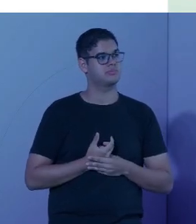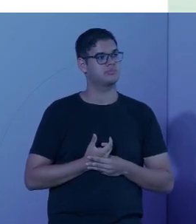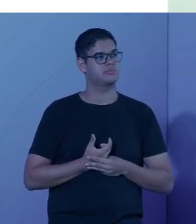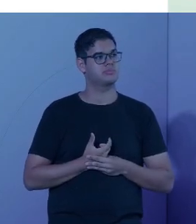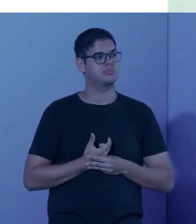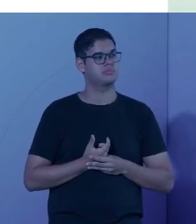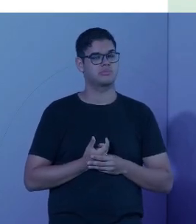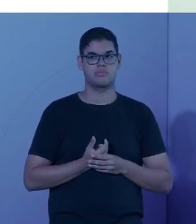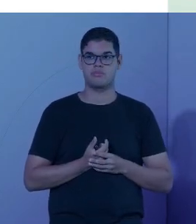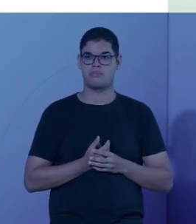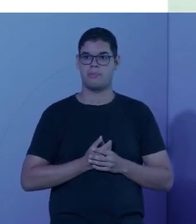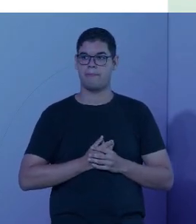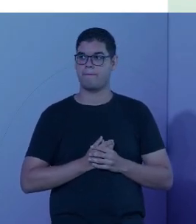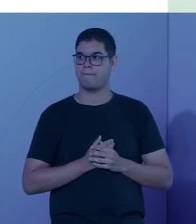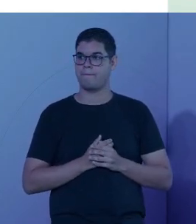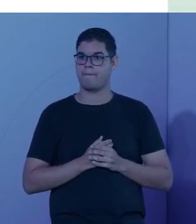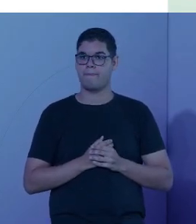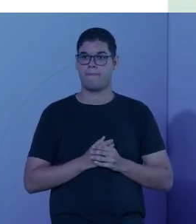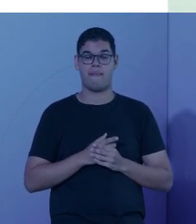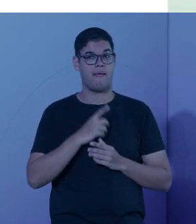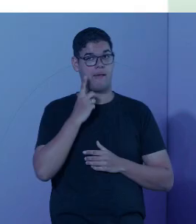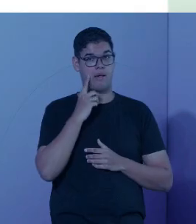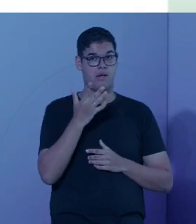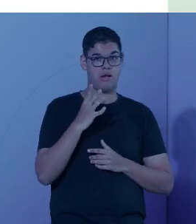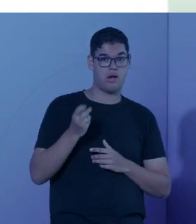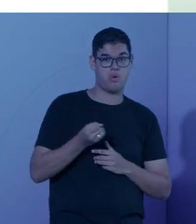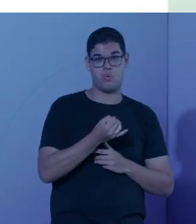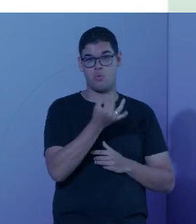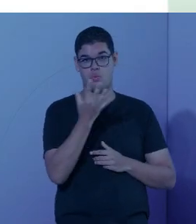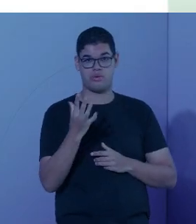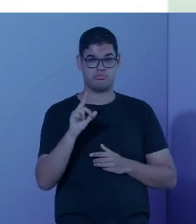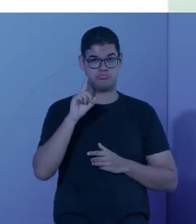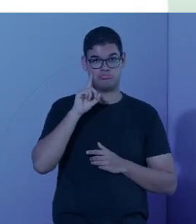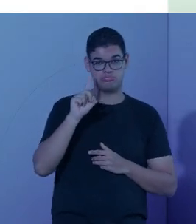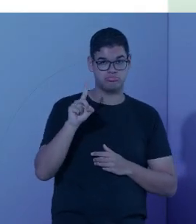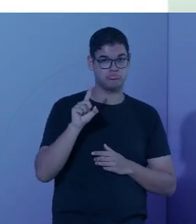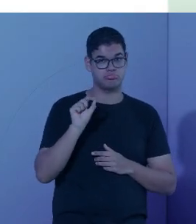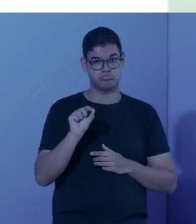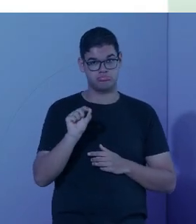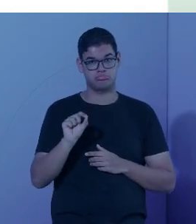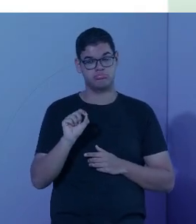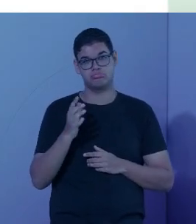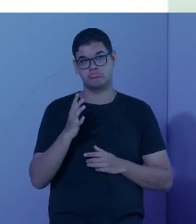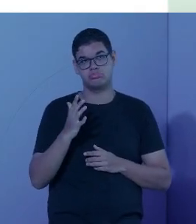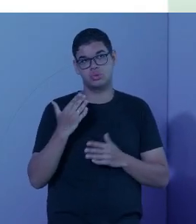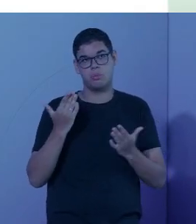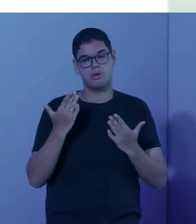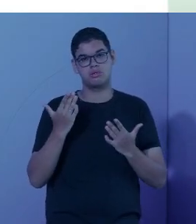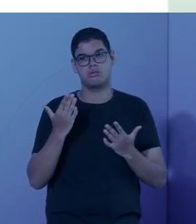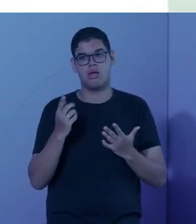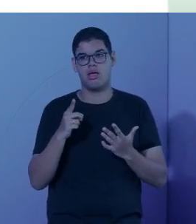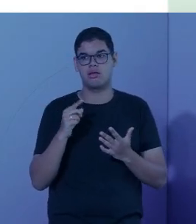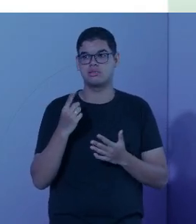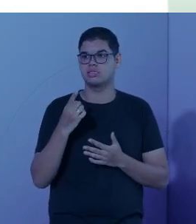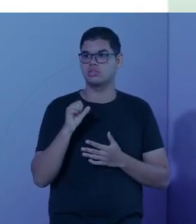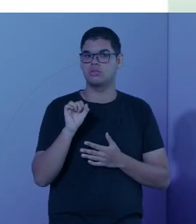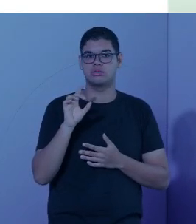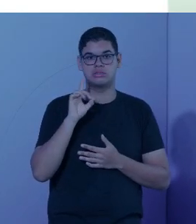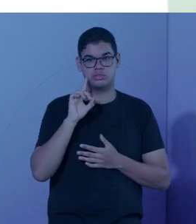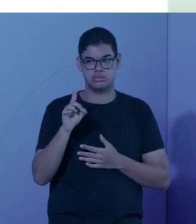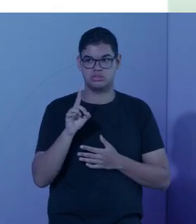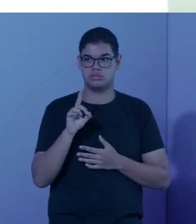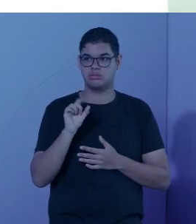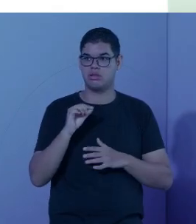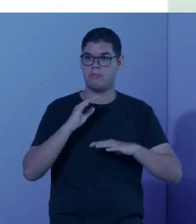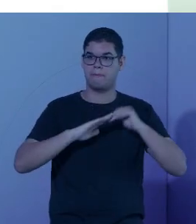verem. A média de dias para disponibilização em comparação aos 180 dias para a categoria de